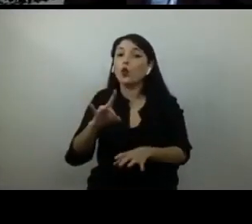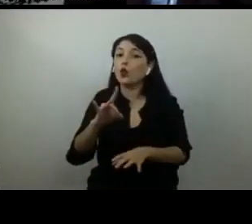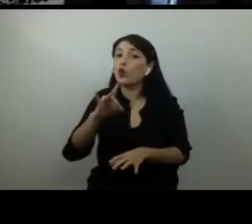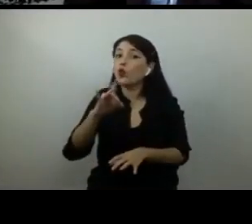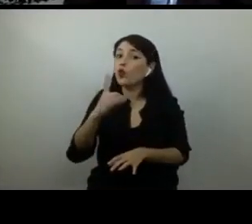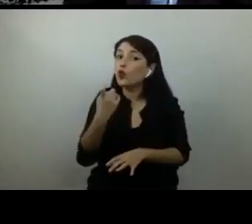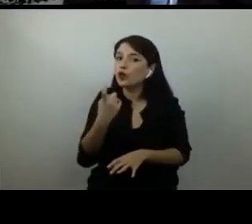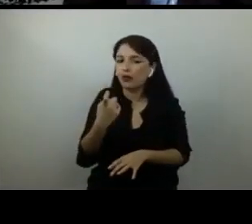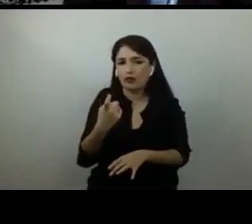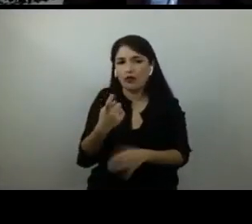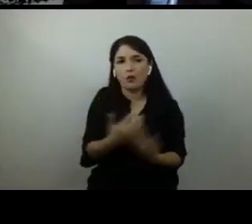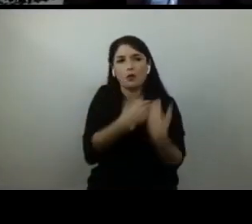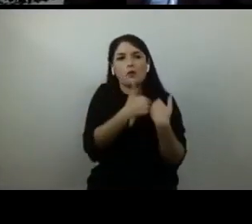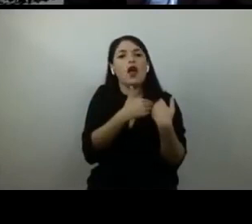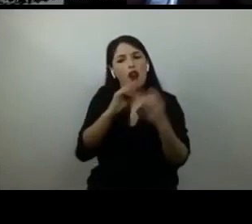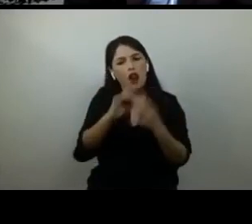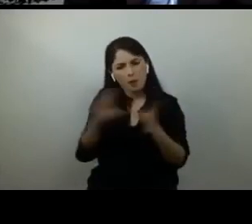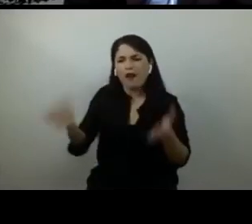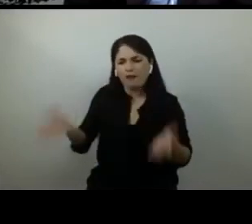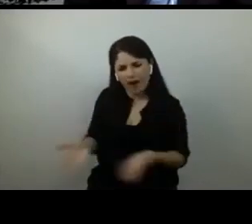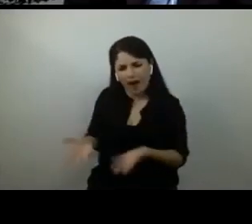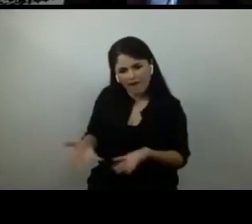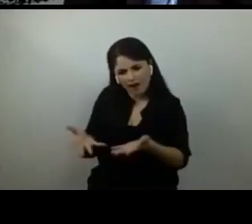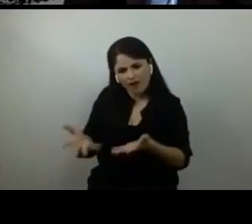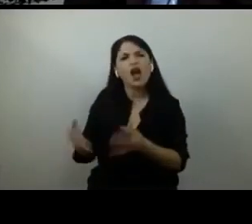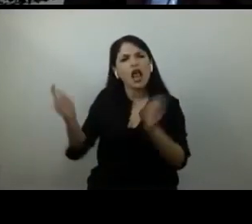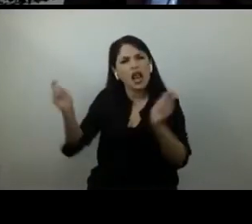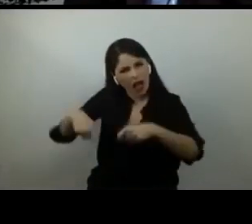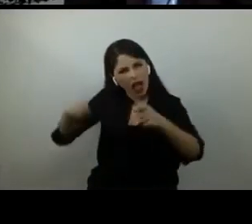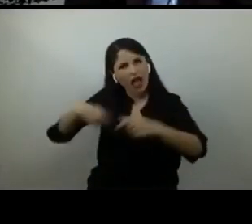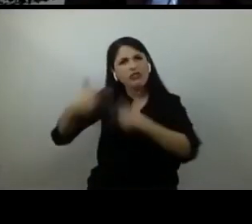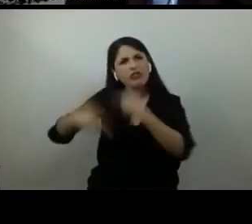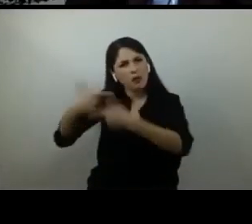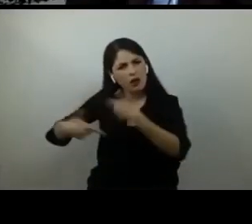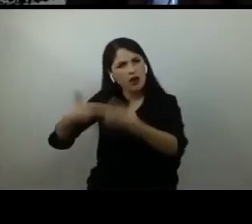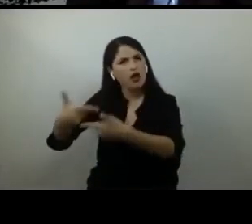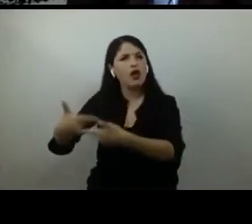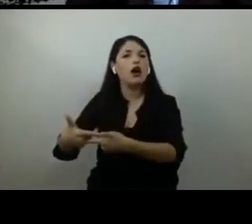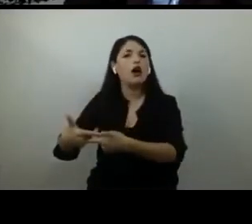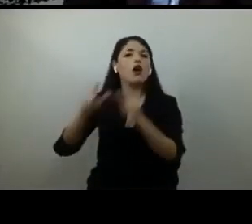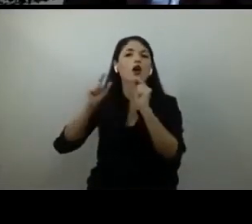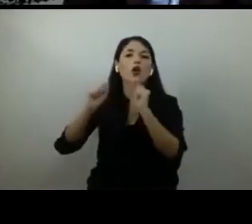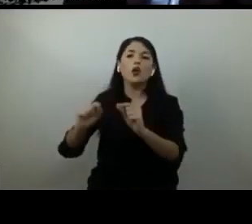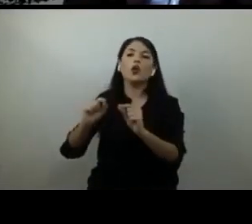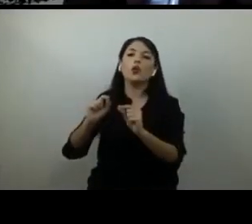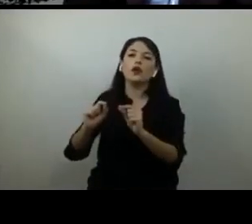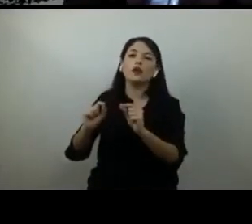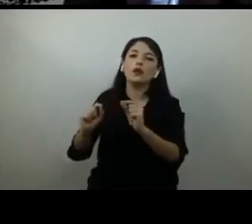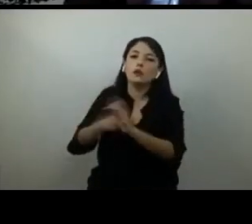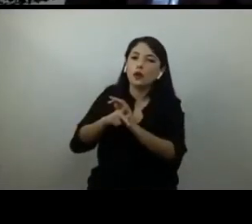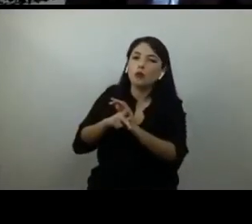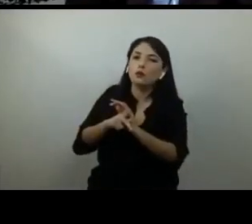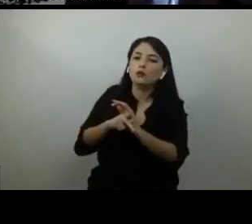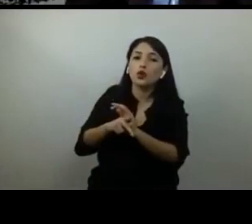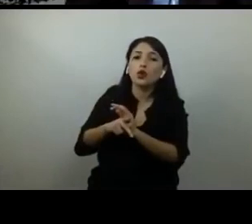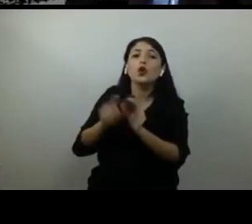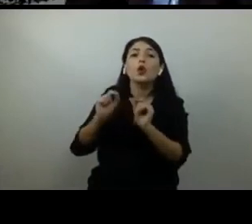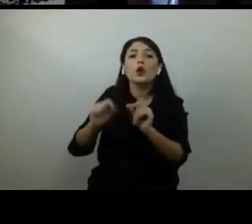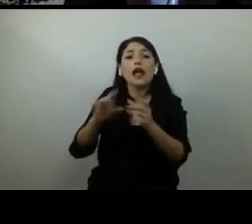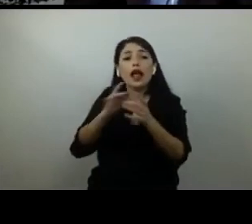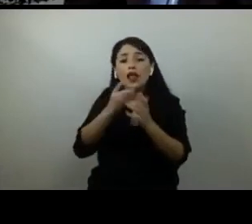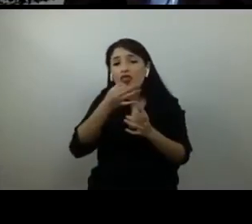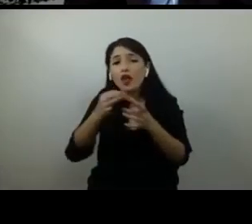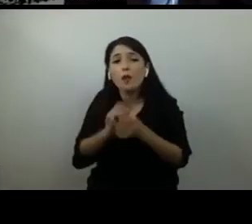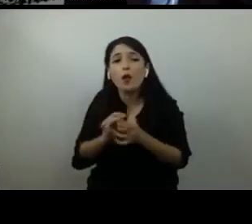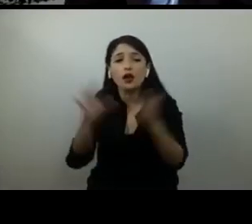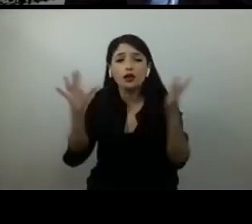forças da advocacia para que possam trabalhar no sentido da defesa do que é estatutário da democracia, do Estado Democrático de Direito,